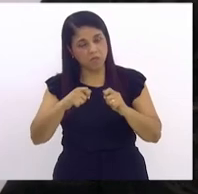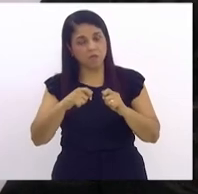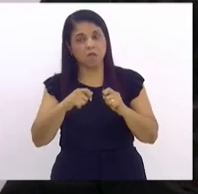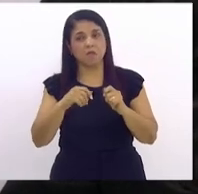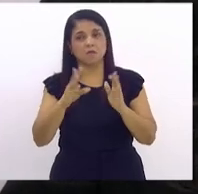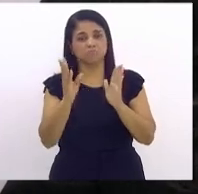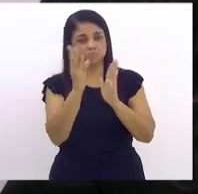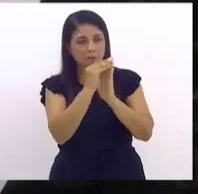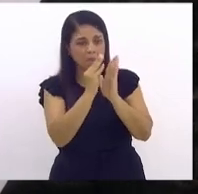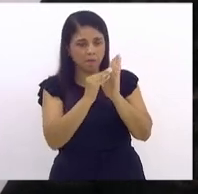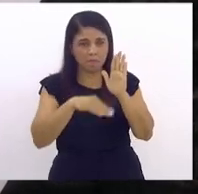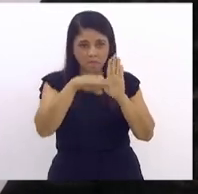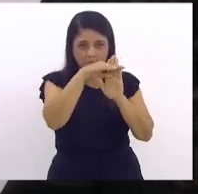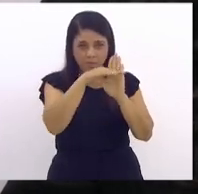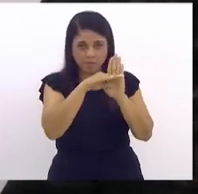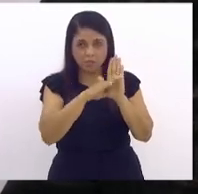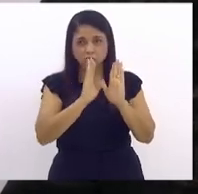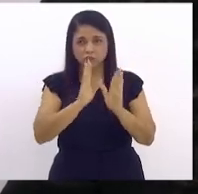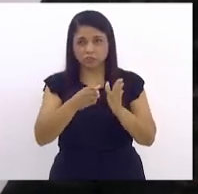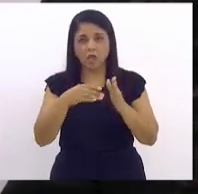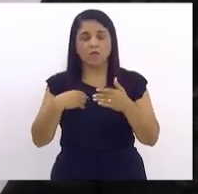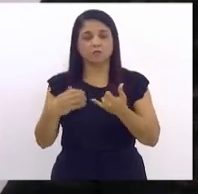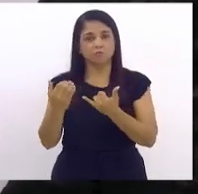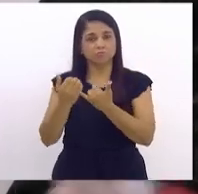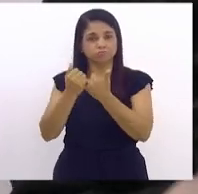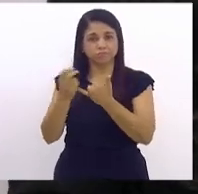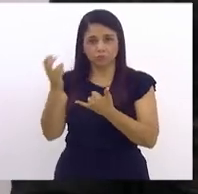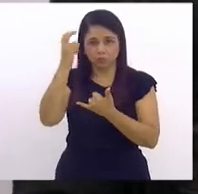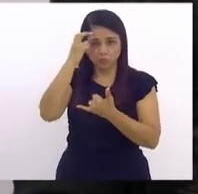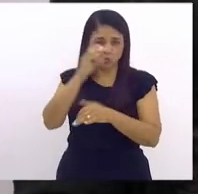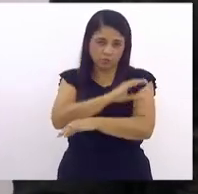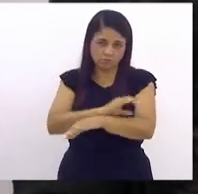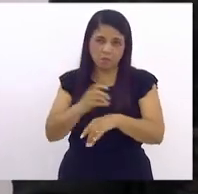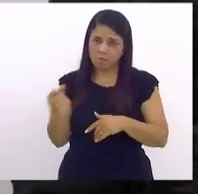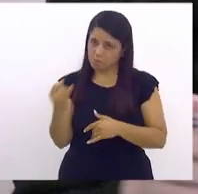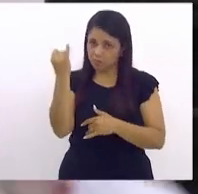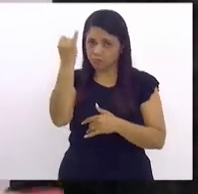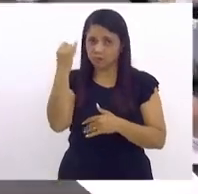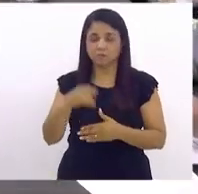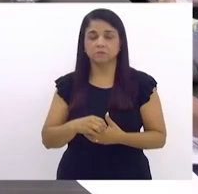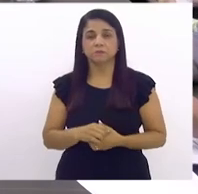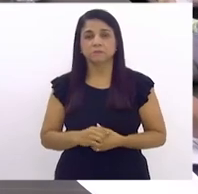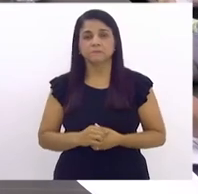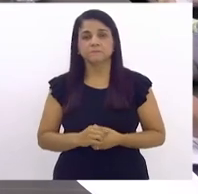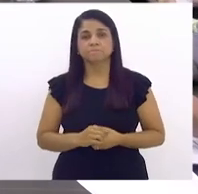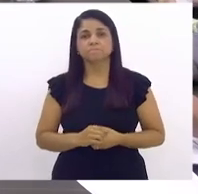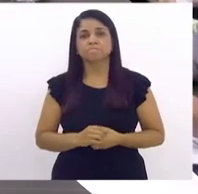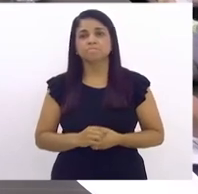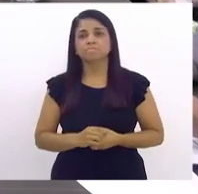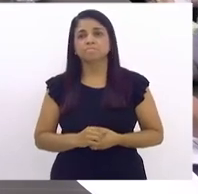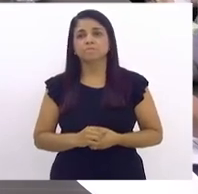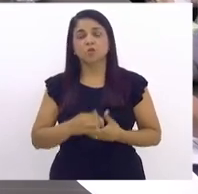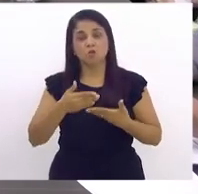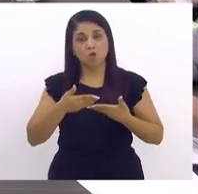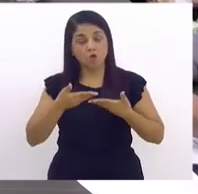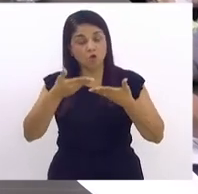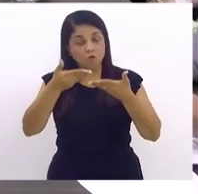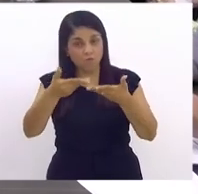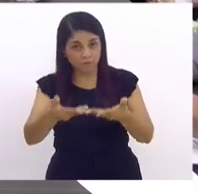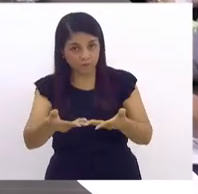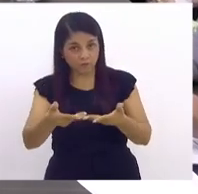privilegiar, sim, né, aqueles que já passaram pela Comissão, perfeito, de Cultura, seria importante. Perfeito. A outra questão, que é um convite, na